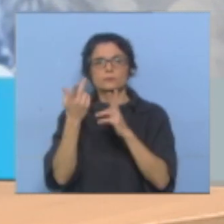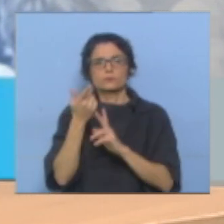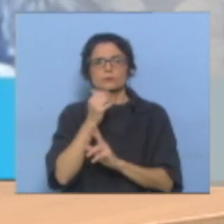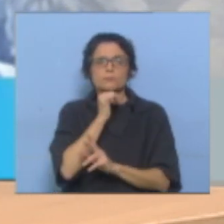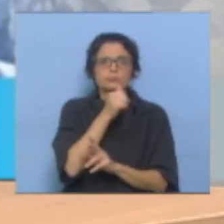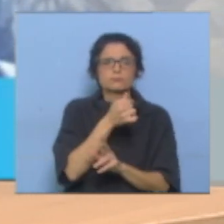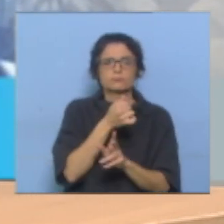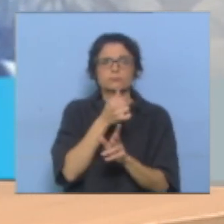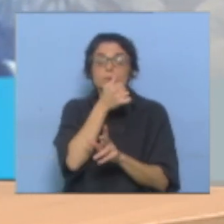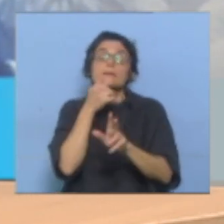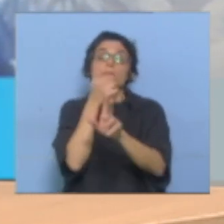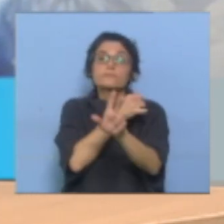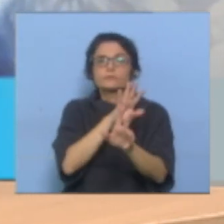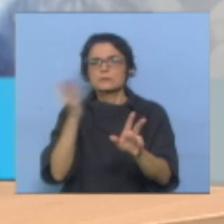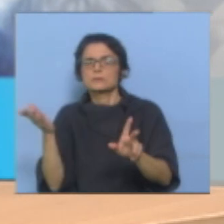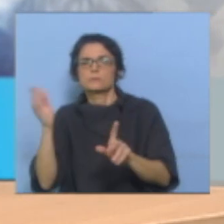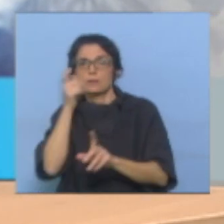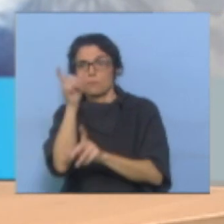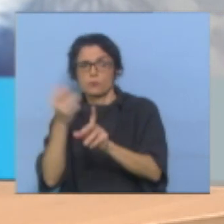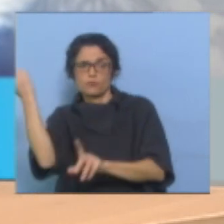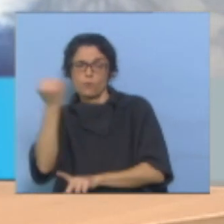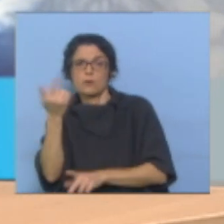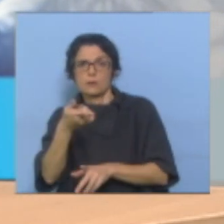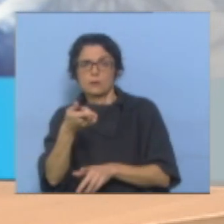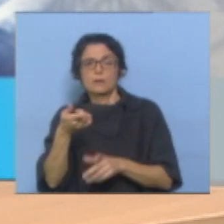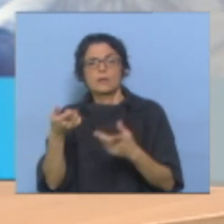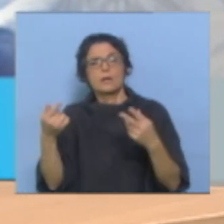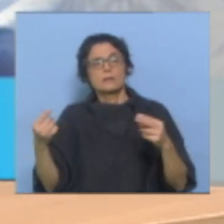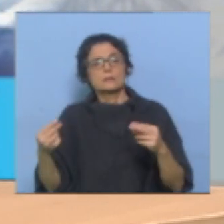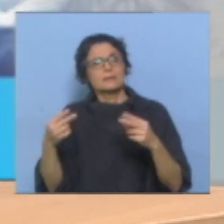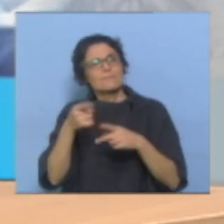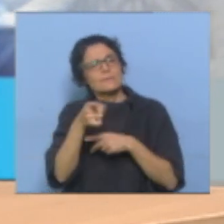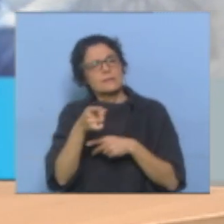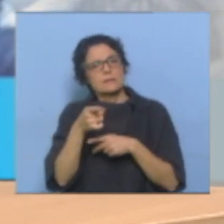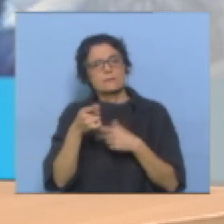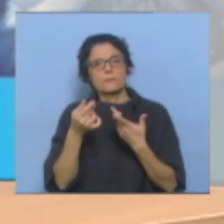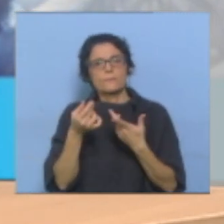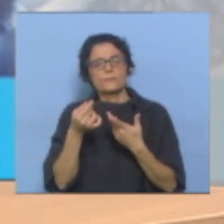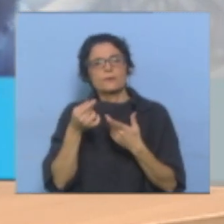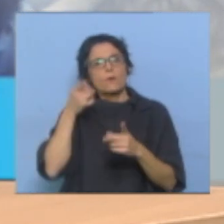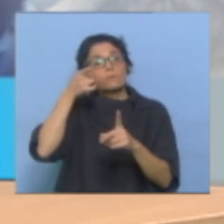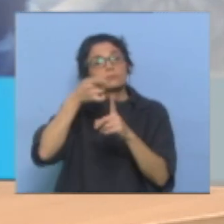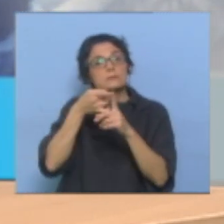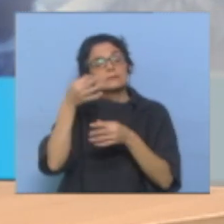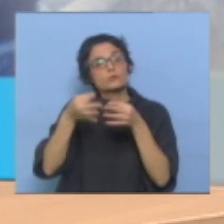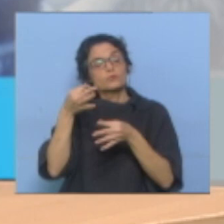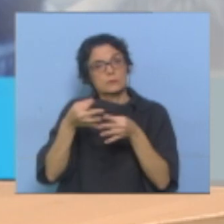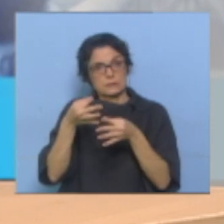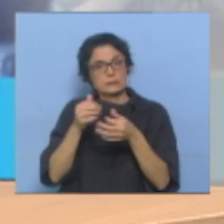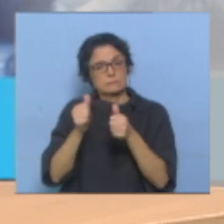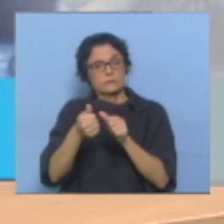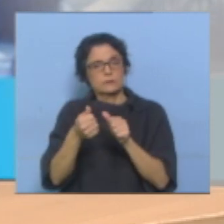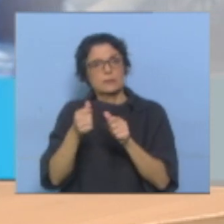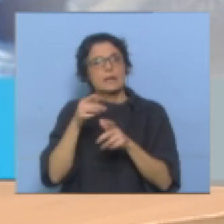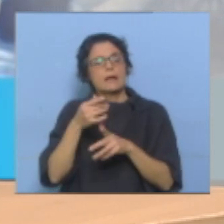justiça restaurativa tem várias formas de, no fundo, cumprir esse grande objetivo, que é